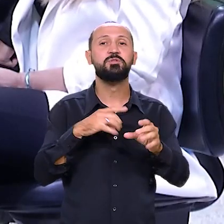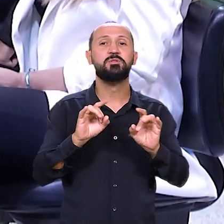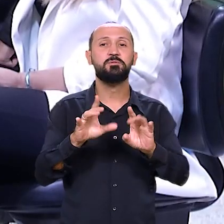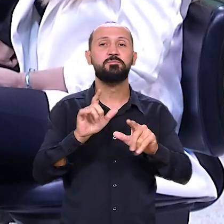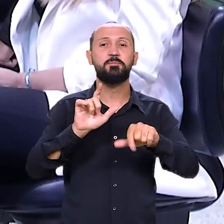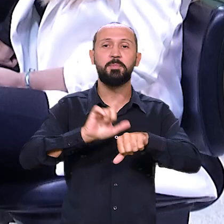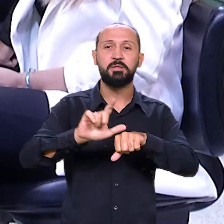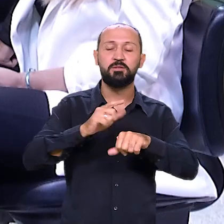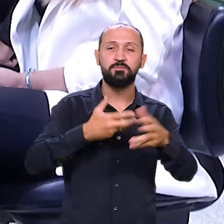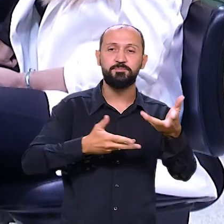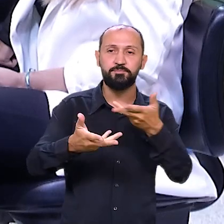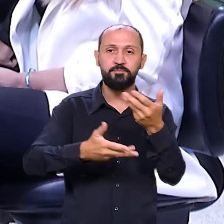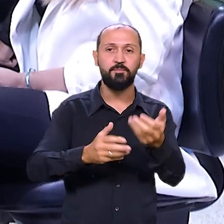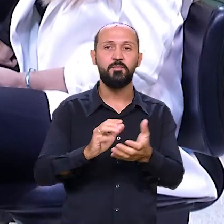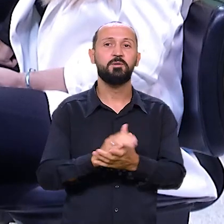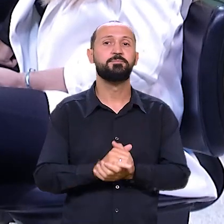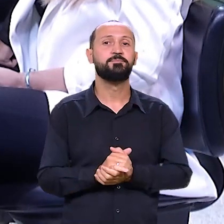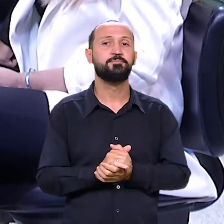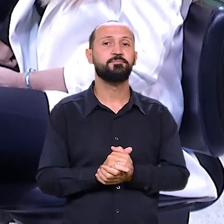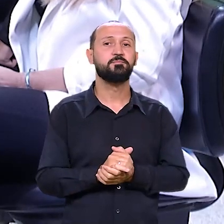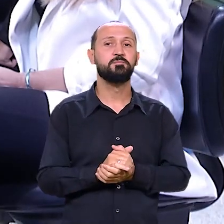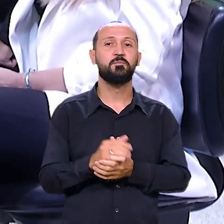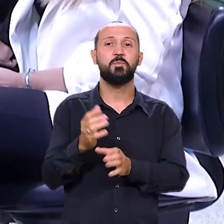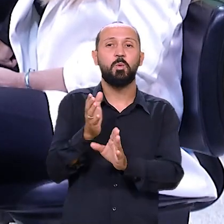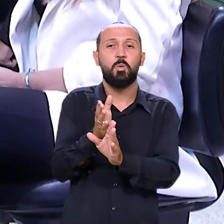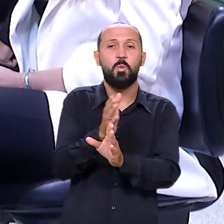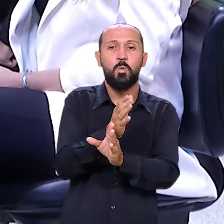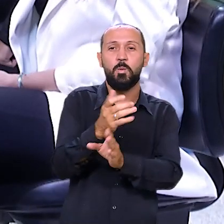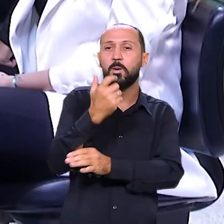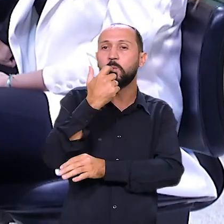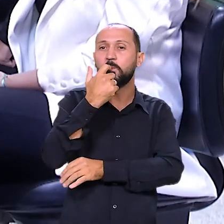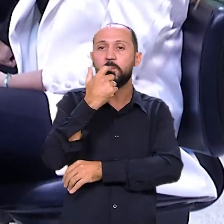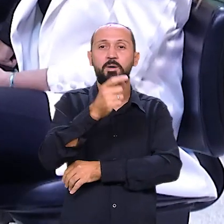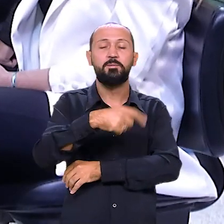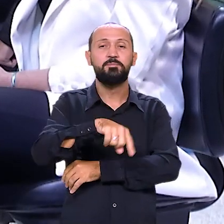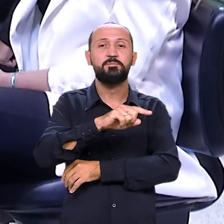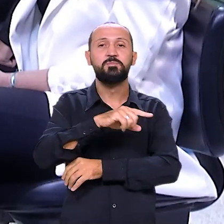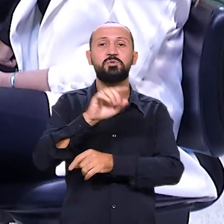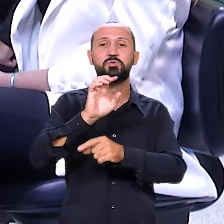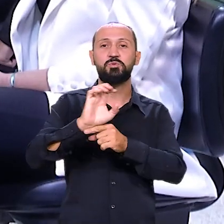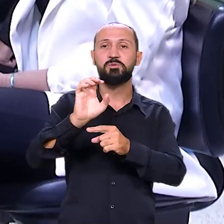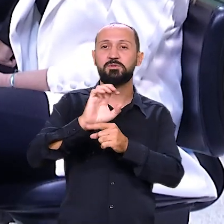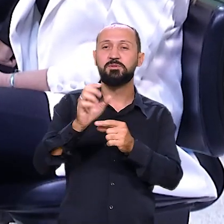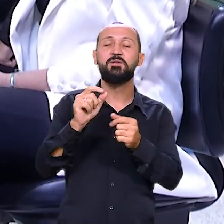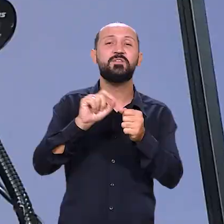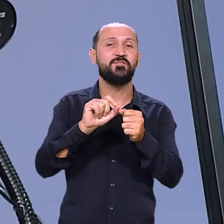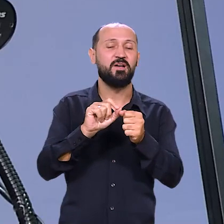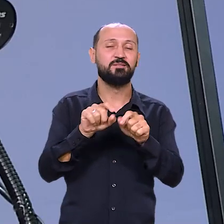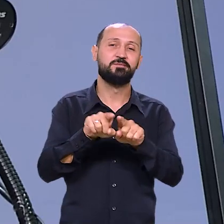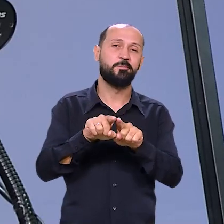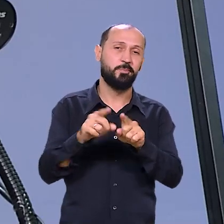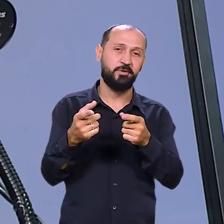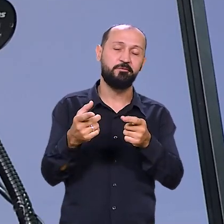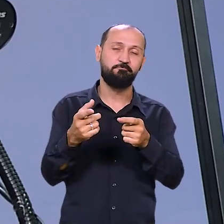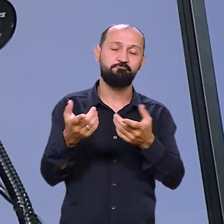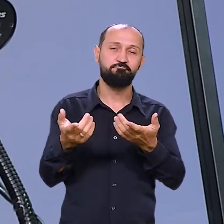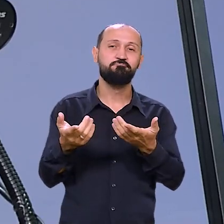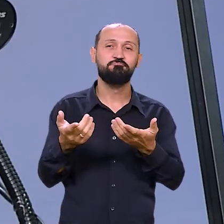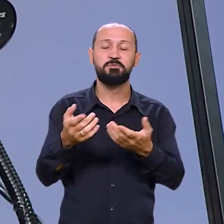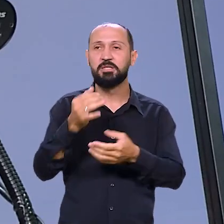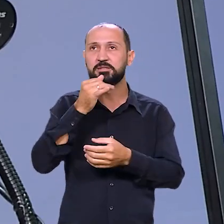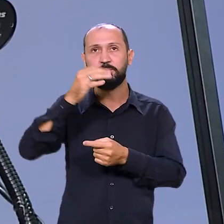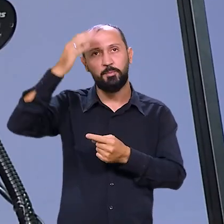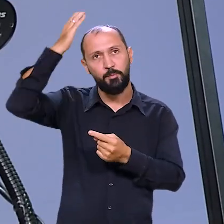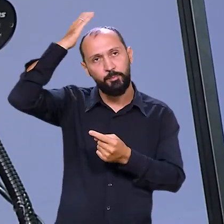o comércio. Também nós somos vizinhos, né, de estados produtores,